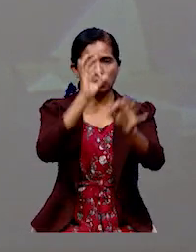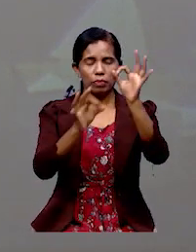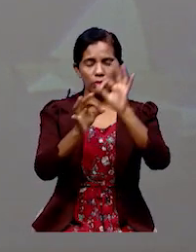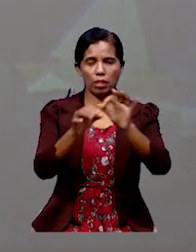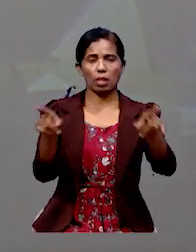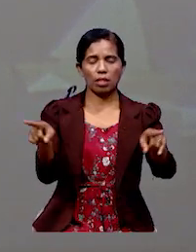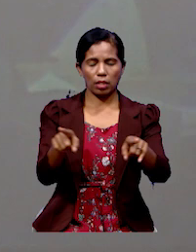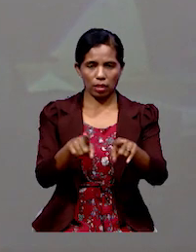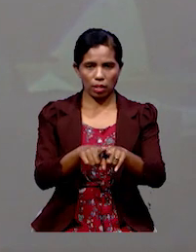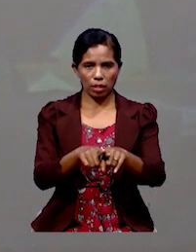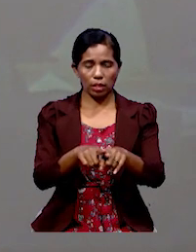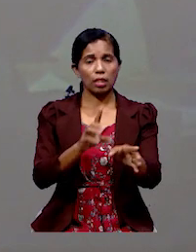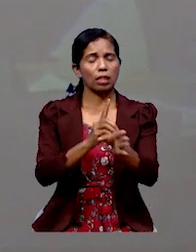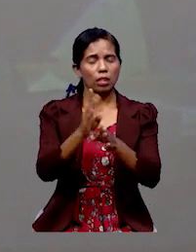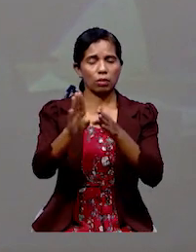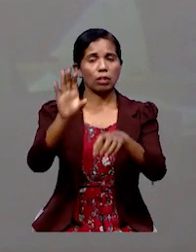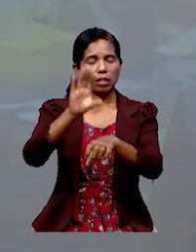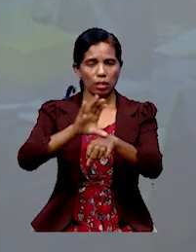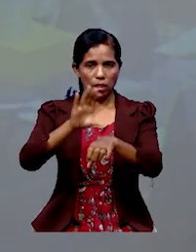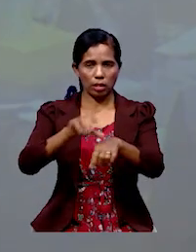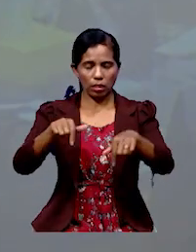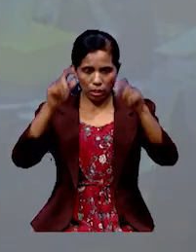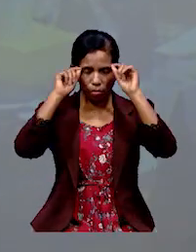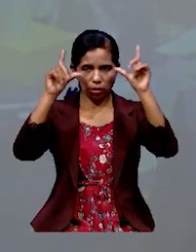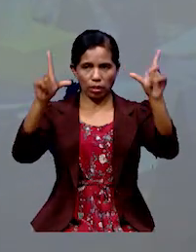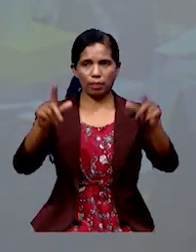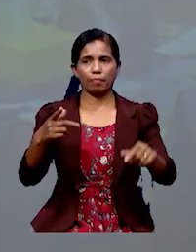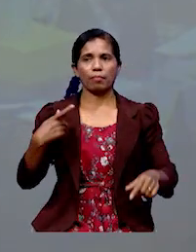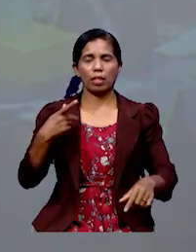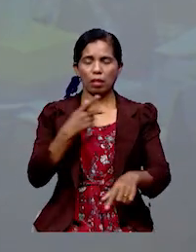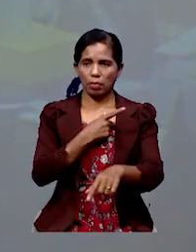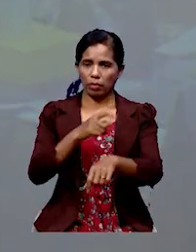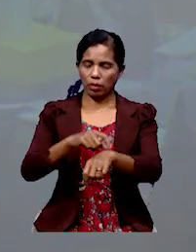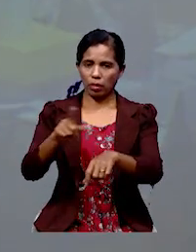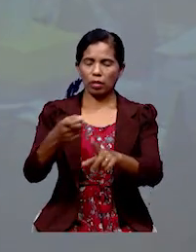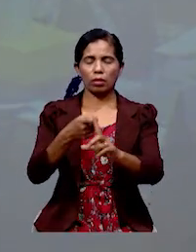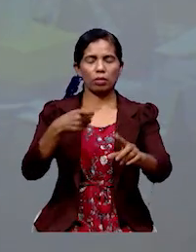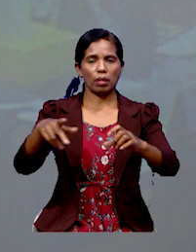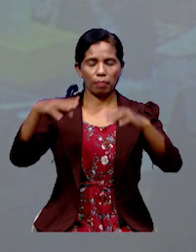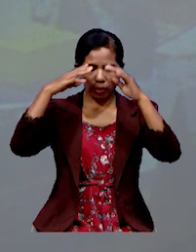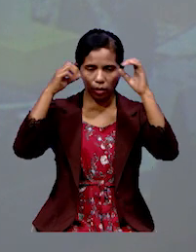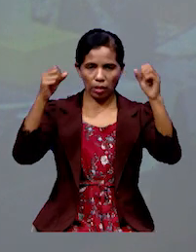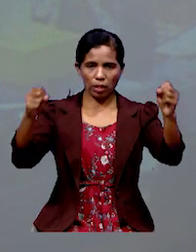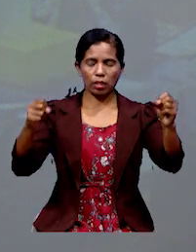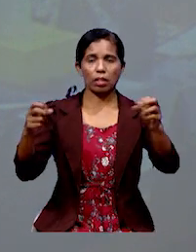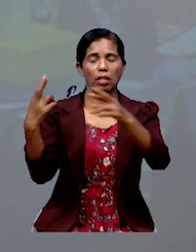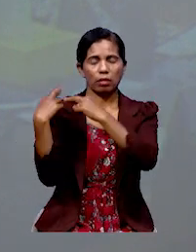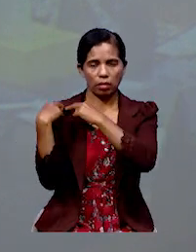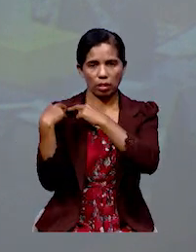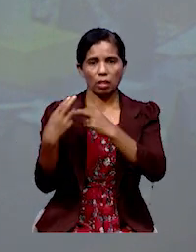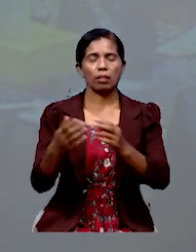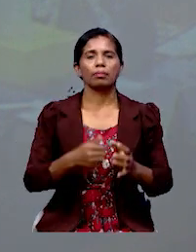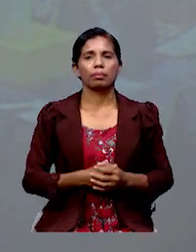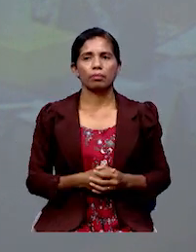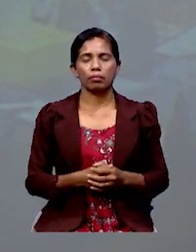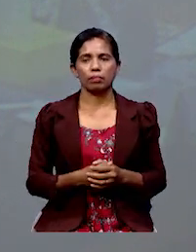cardeal ba Timor Leste. Parlamento Nacional, liu si presidente ne papel foi ndrau ne